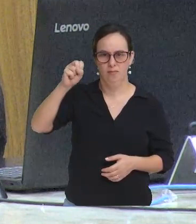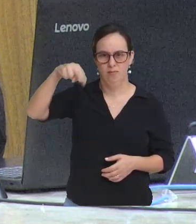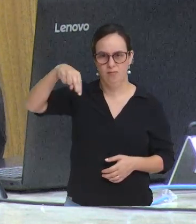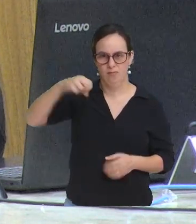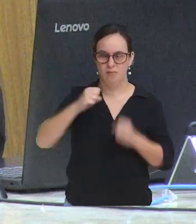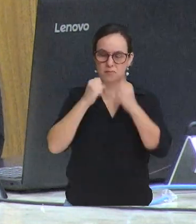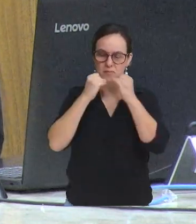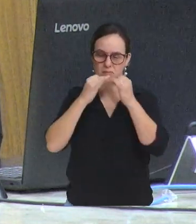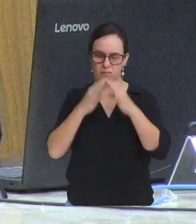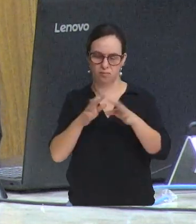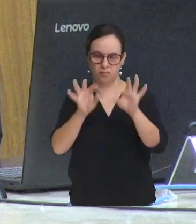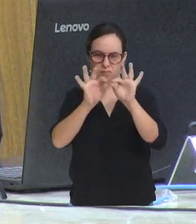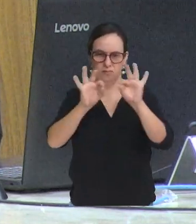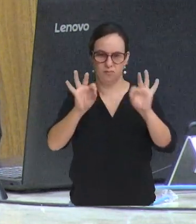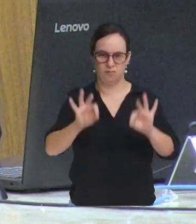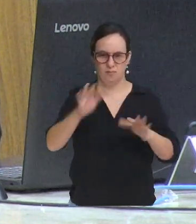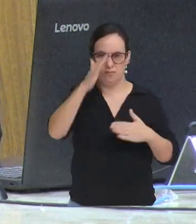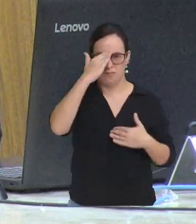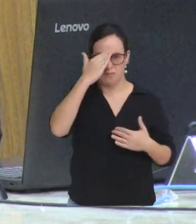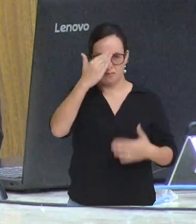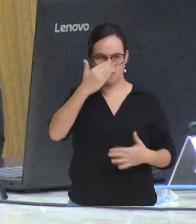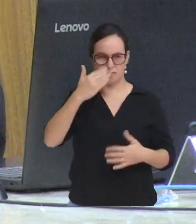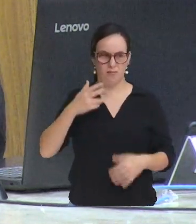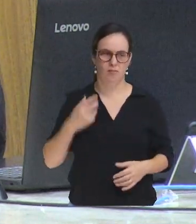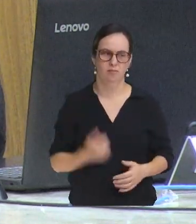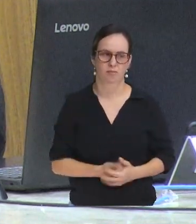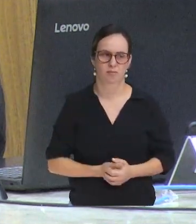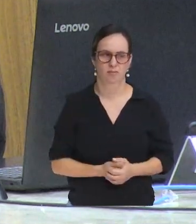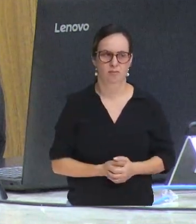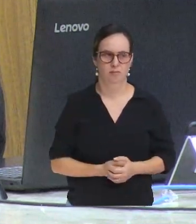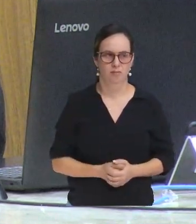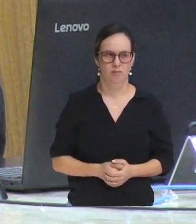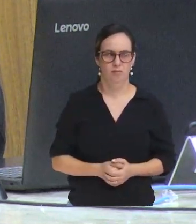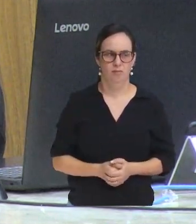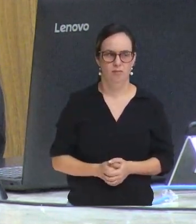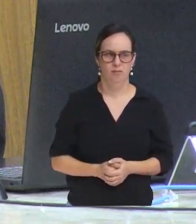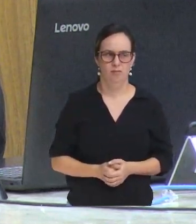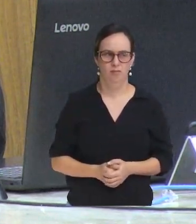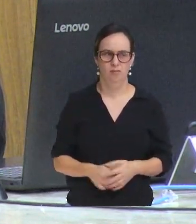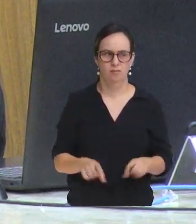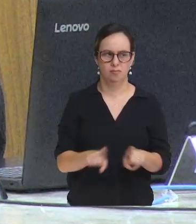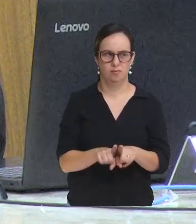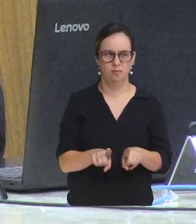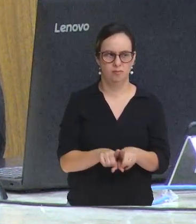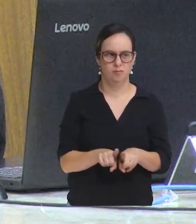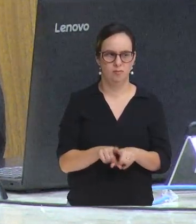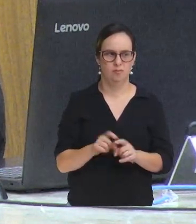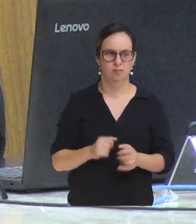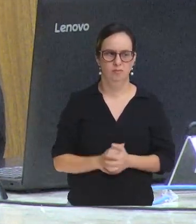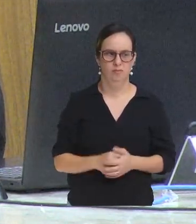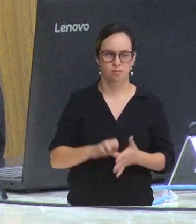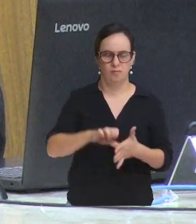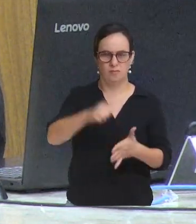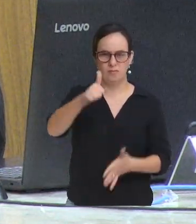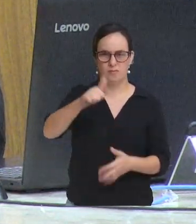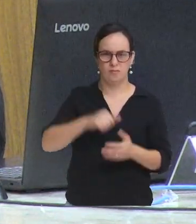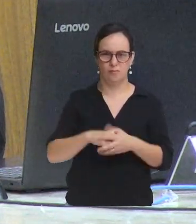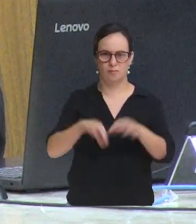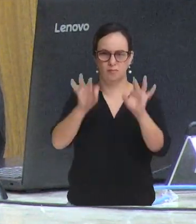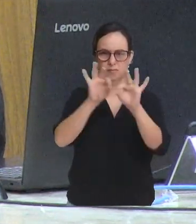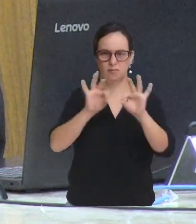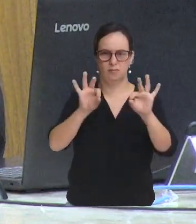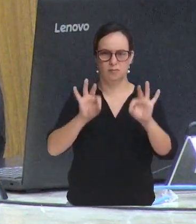Fernando Vieira e o vereador Fernando Cirque. Realmente foi o primeiro, né, projeto